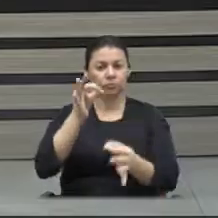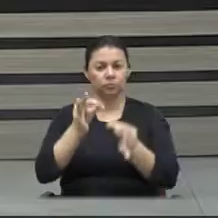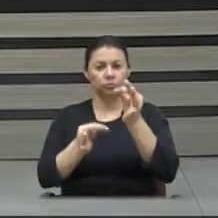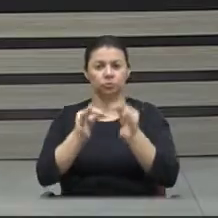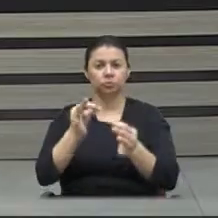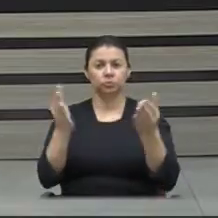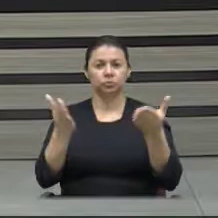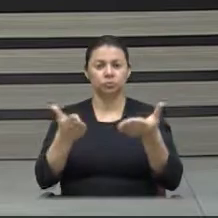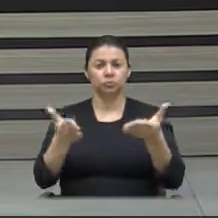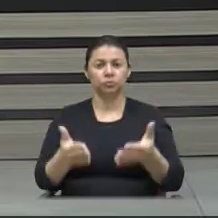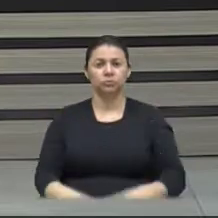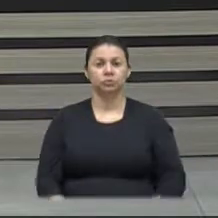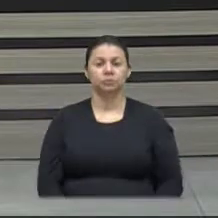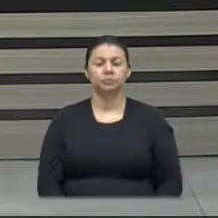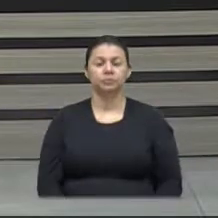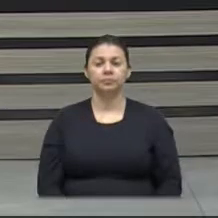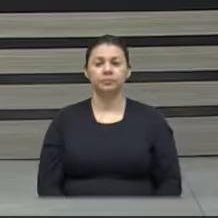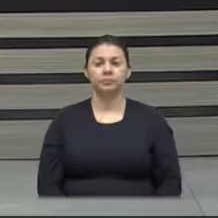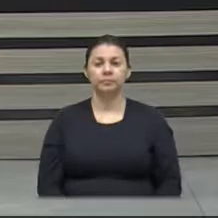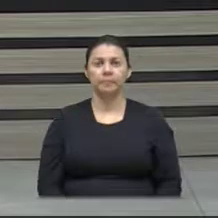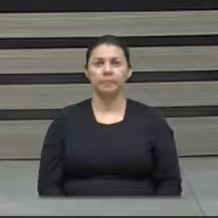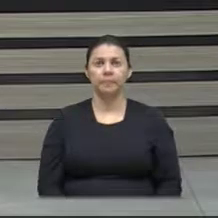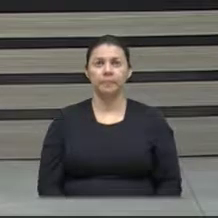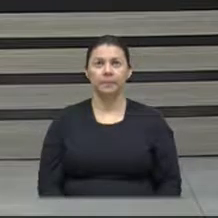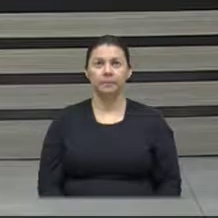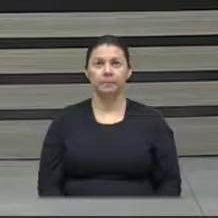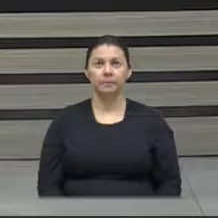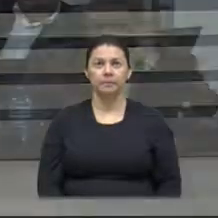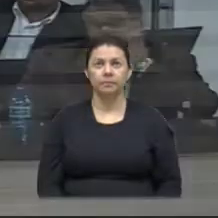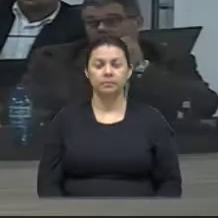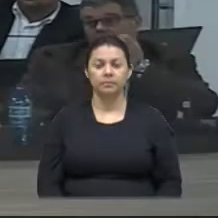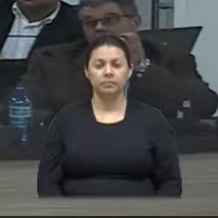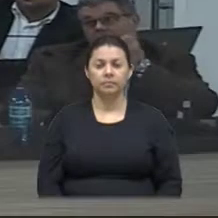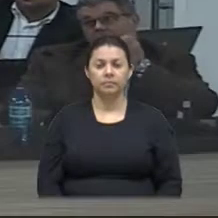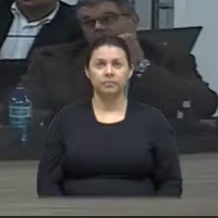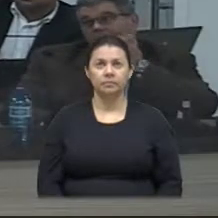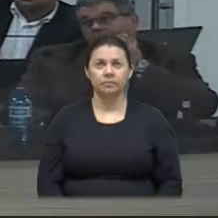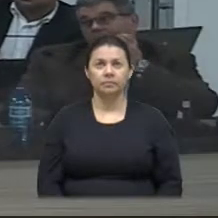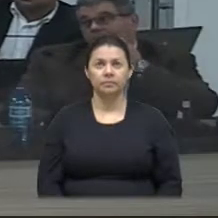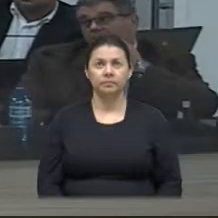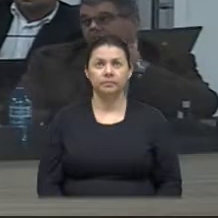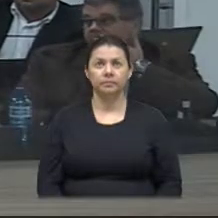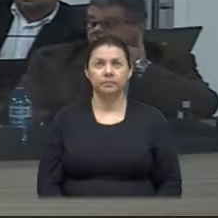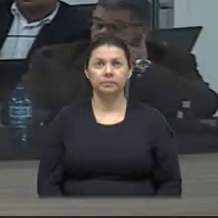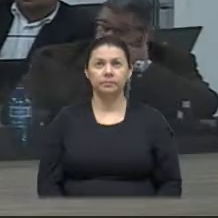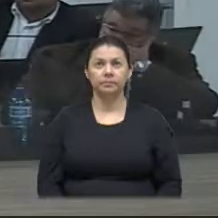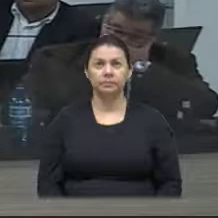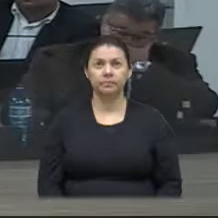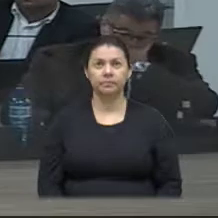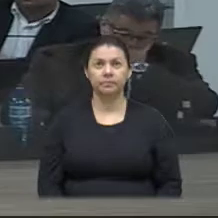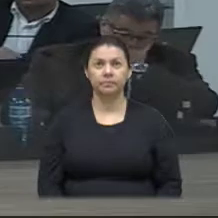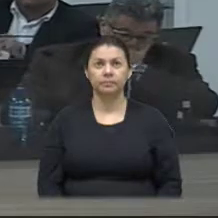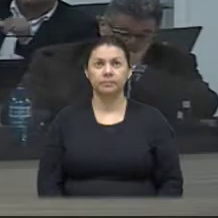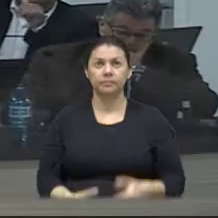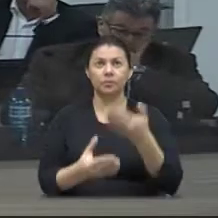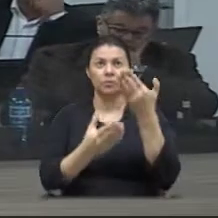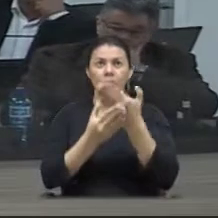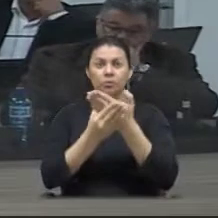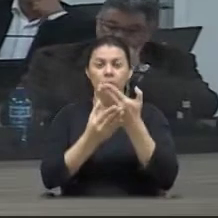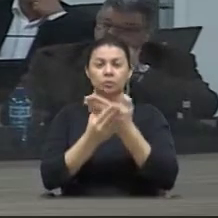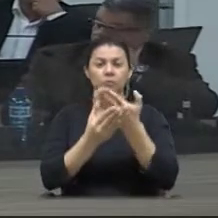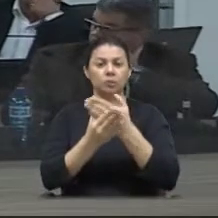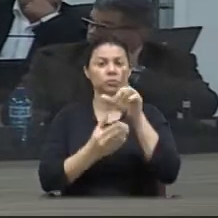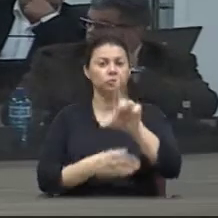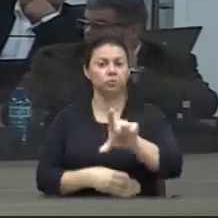pois não seria dizendo se o processo seletivo simplificado será lembranças